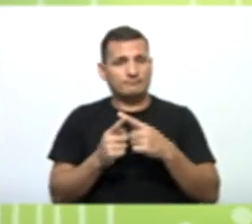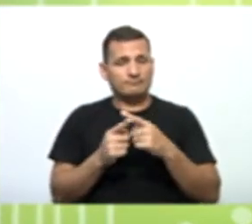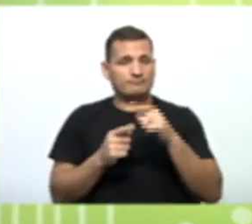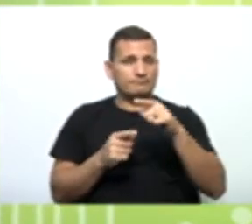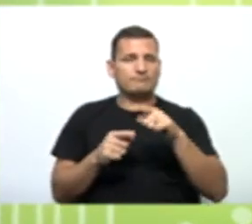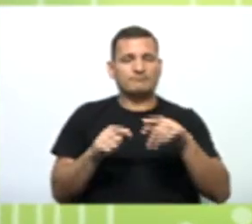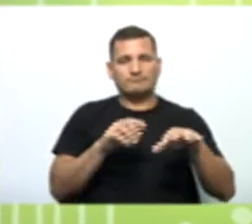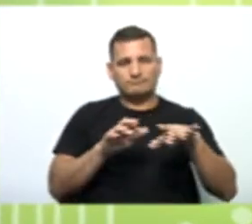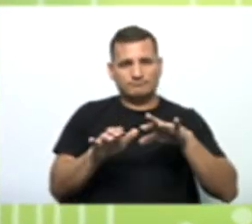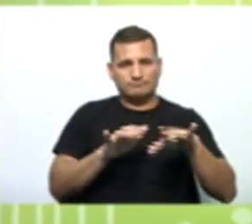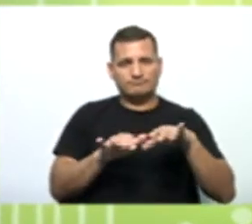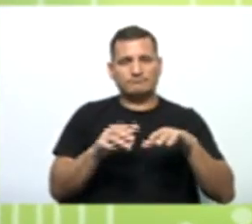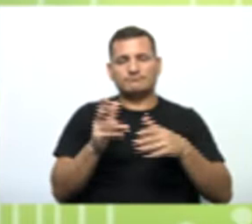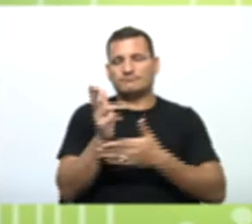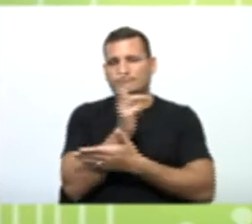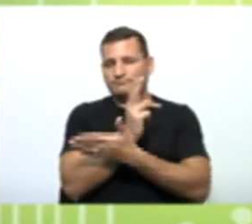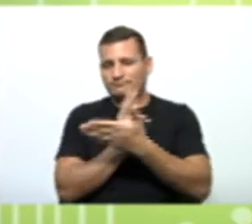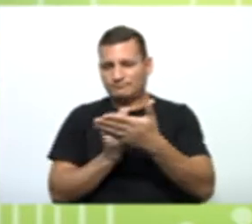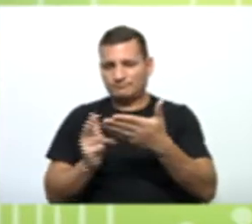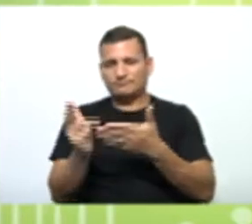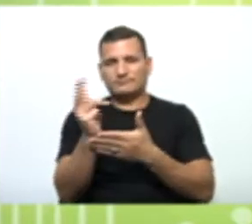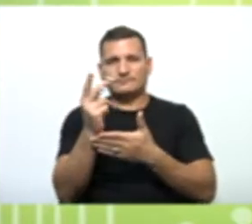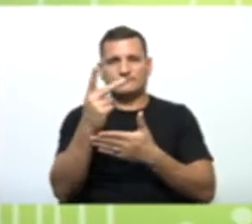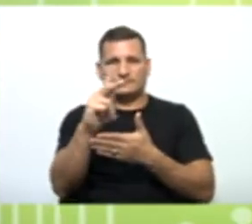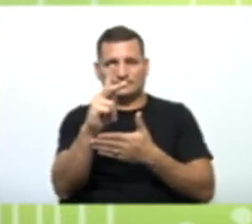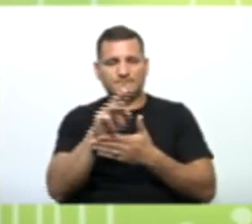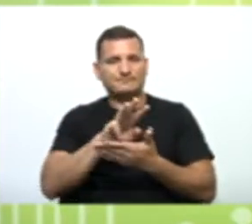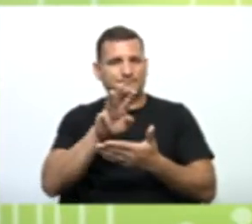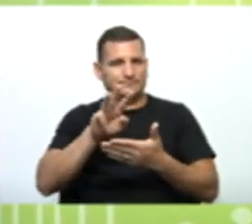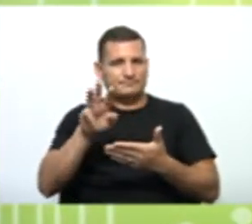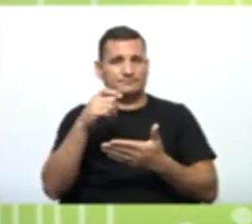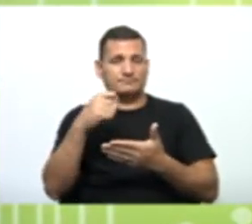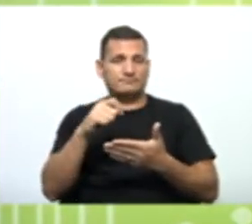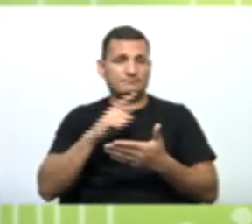desenvolvendo o seu layout, você tem que ter